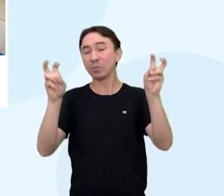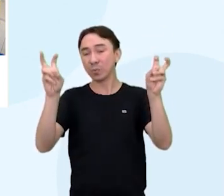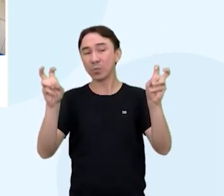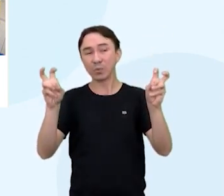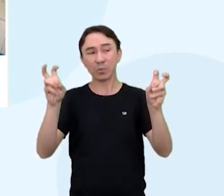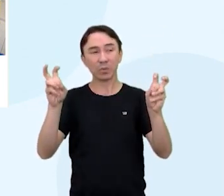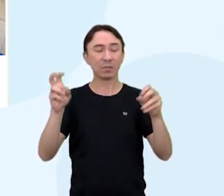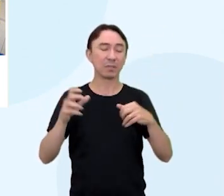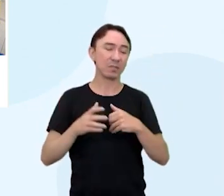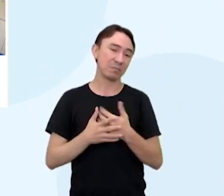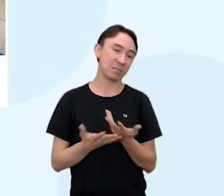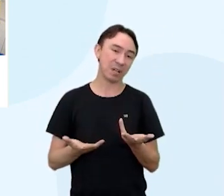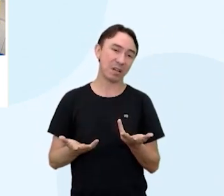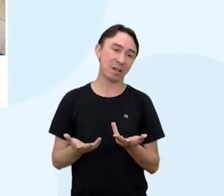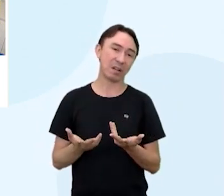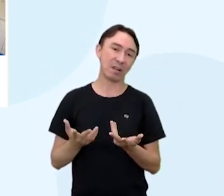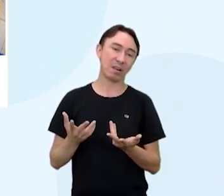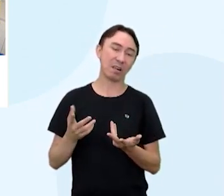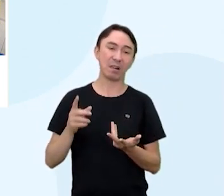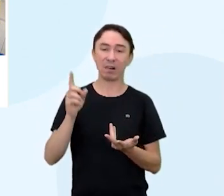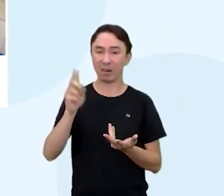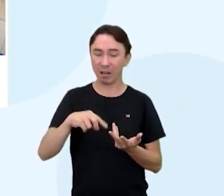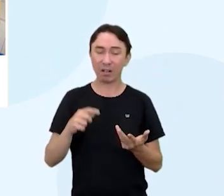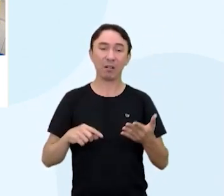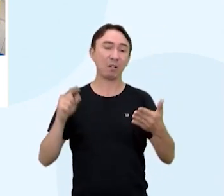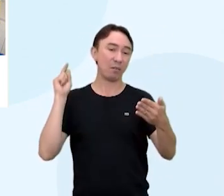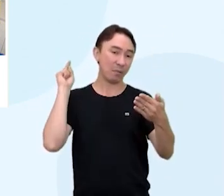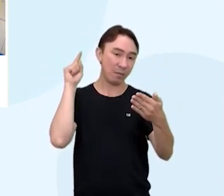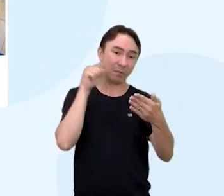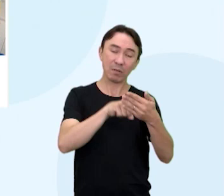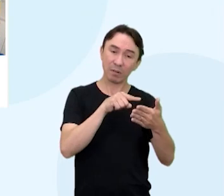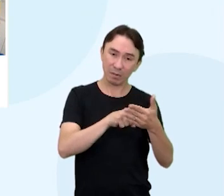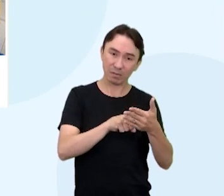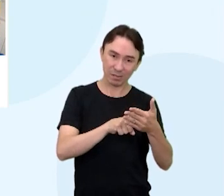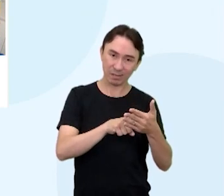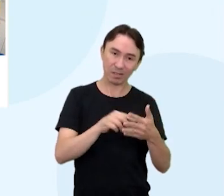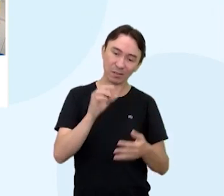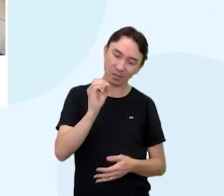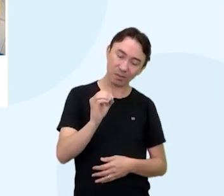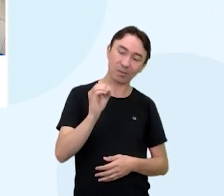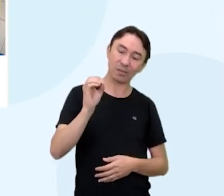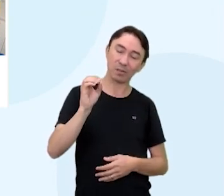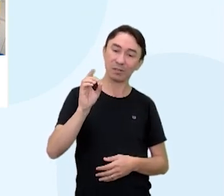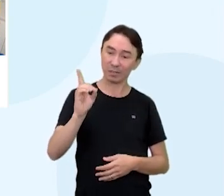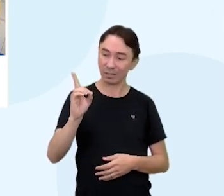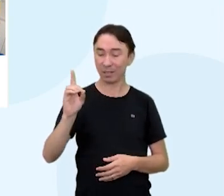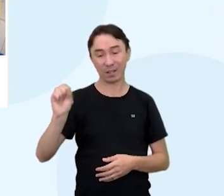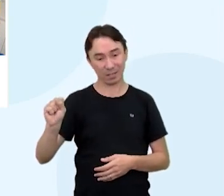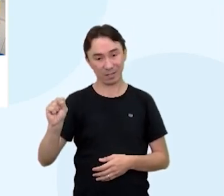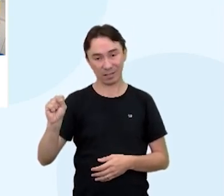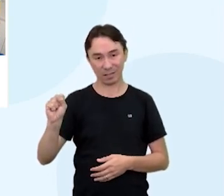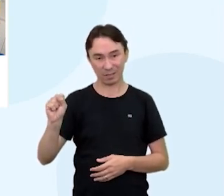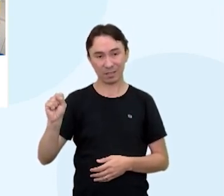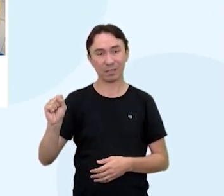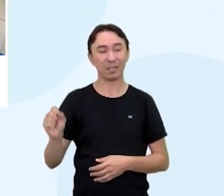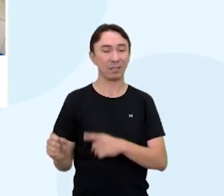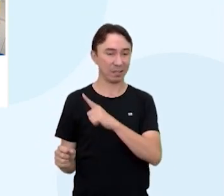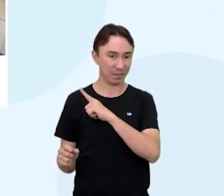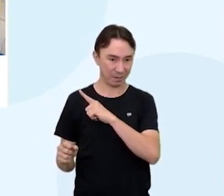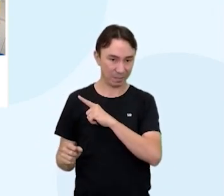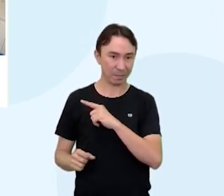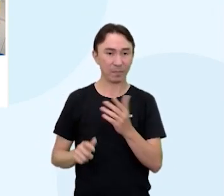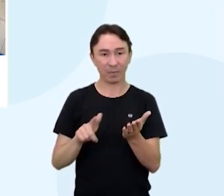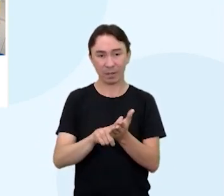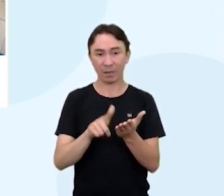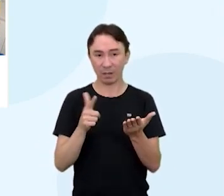ligadas aos objetivos de desenvolvimento sustentável. Então, tá aqui o Jornal da USP.